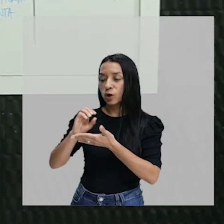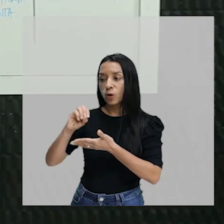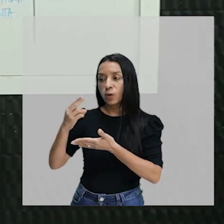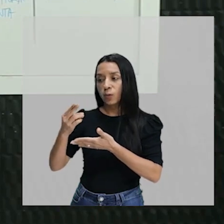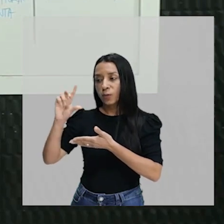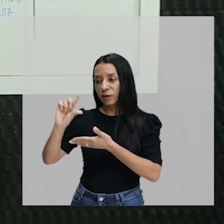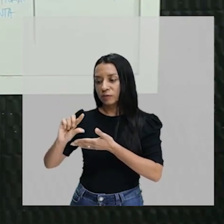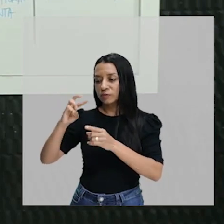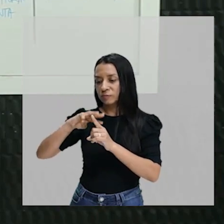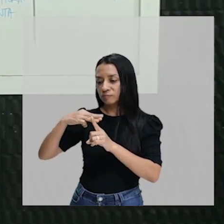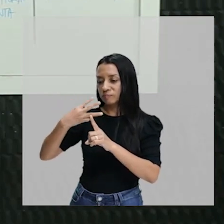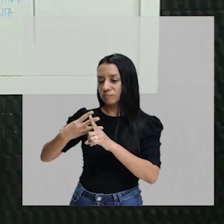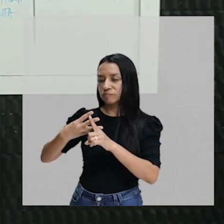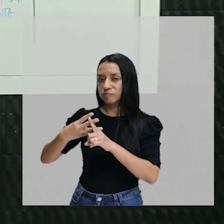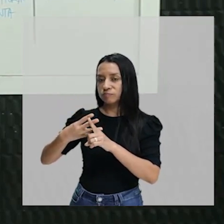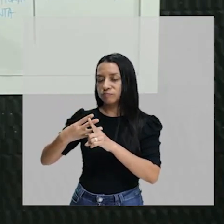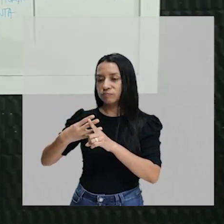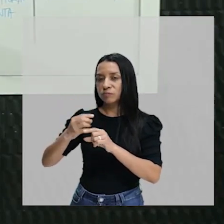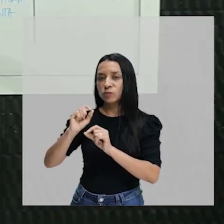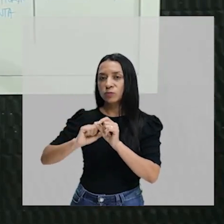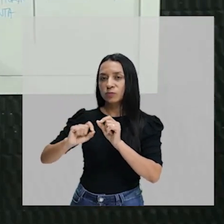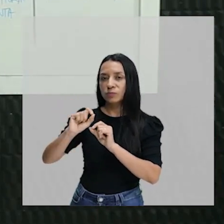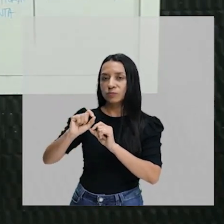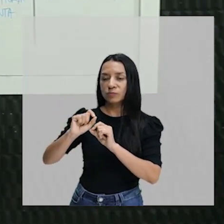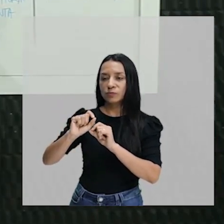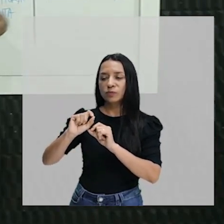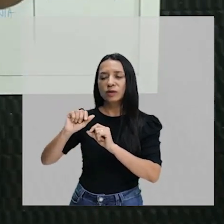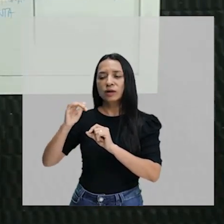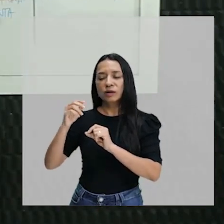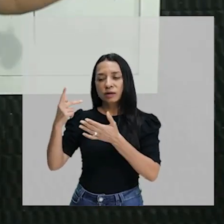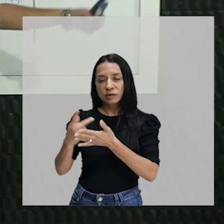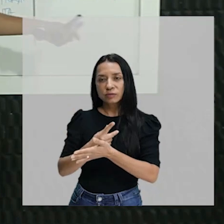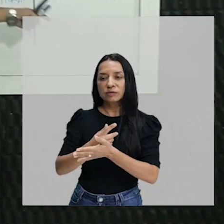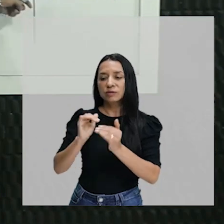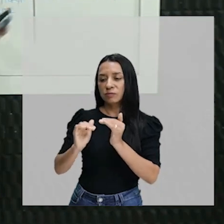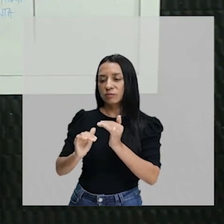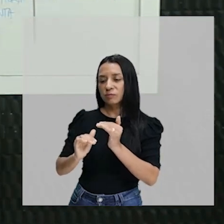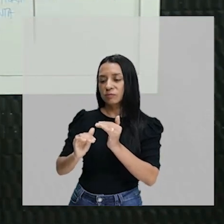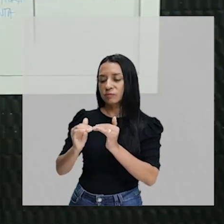reduzir a terça parte né que que vai acontecer com a outra vai